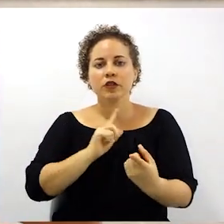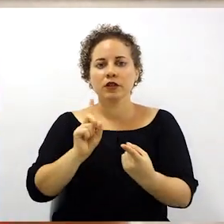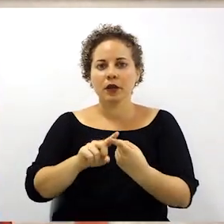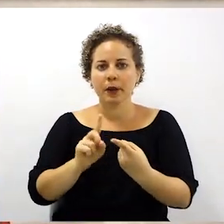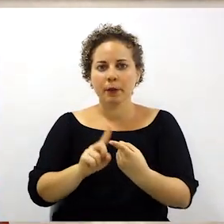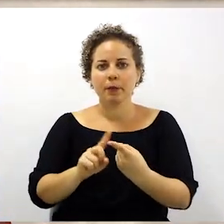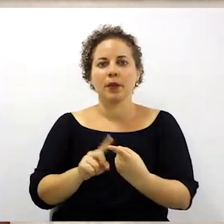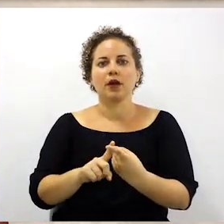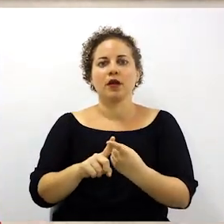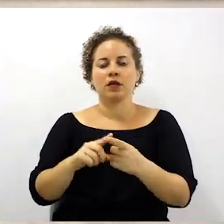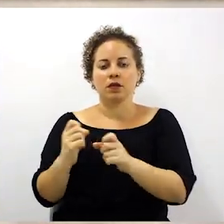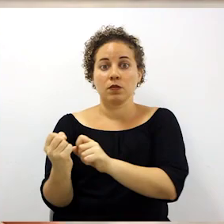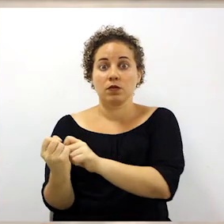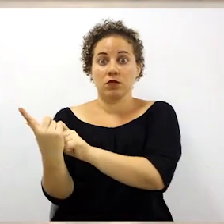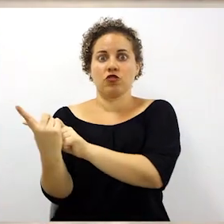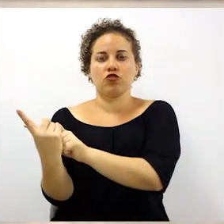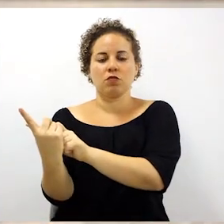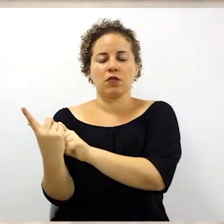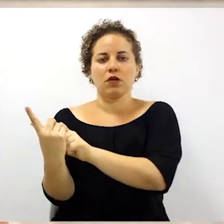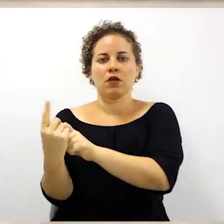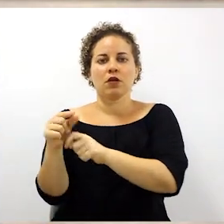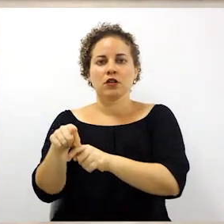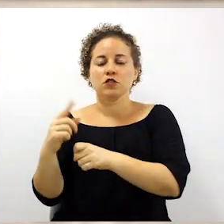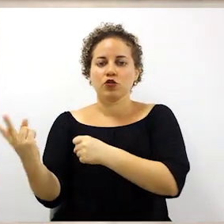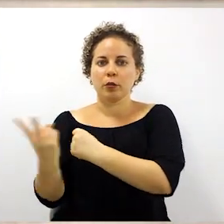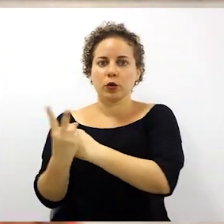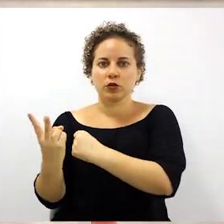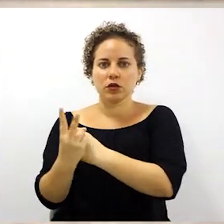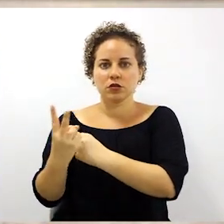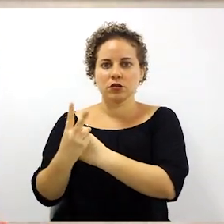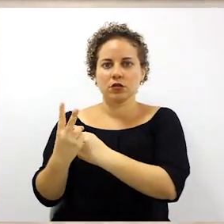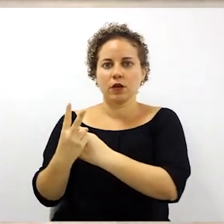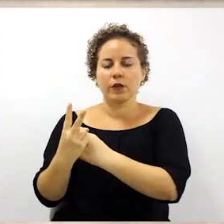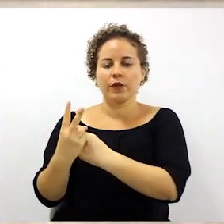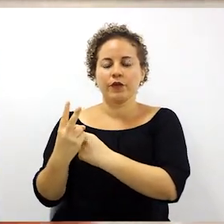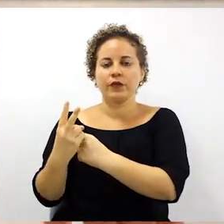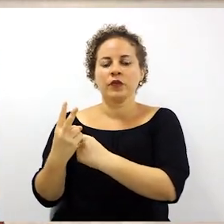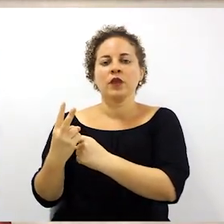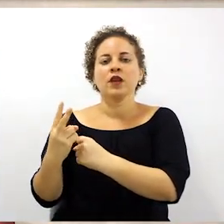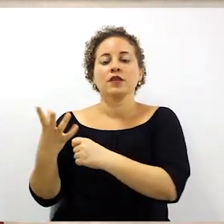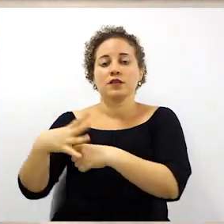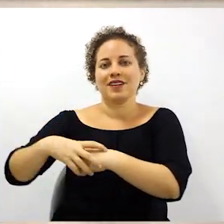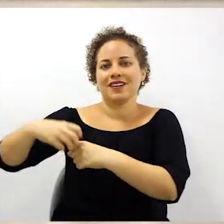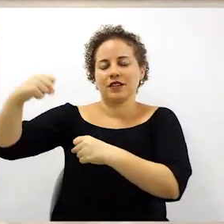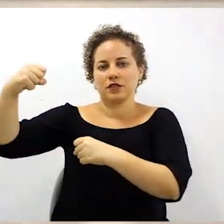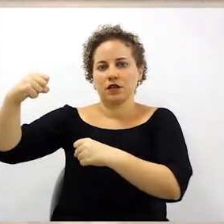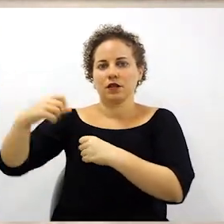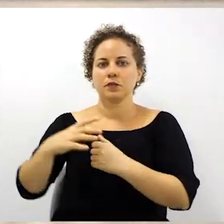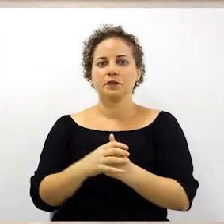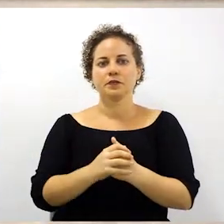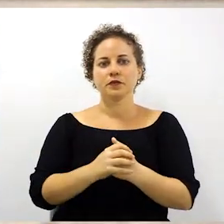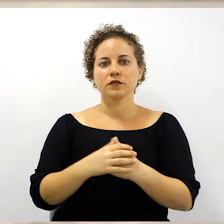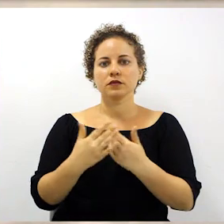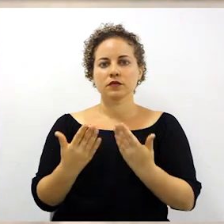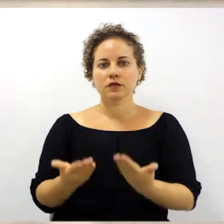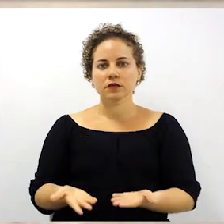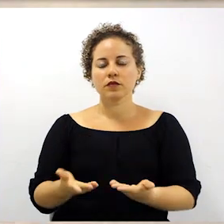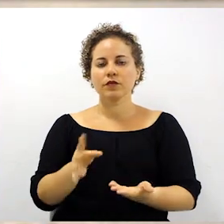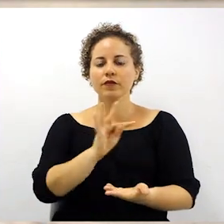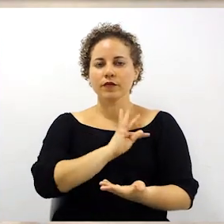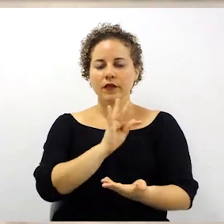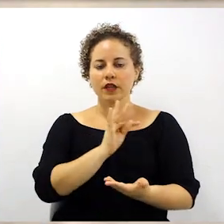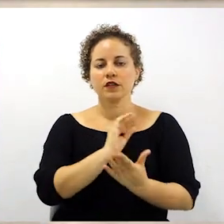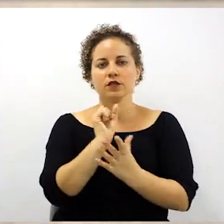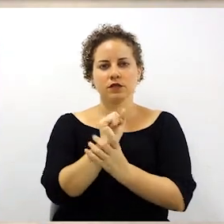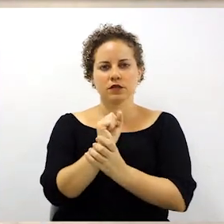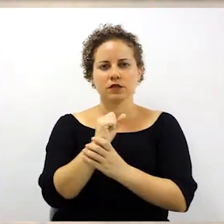que dispare esse motor caso essa proteção seja erguida, seja levantada. Então, se você, como futuro técnico